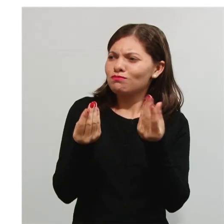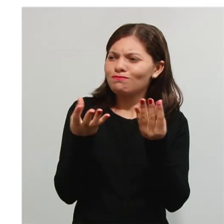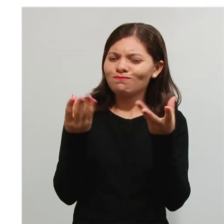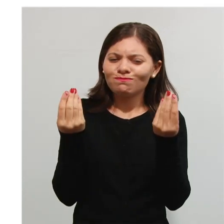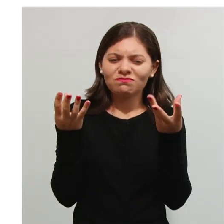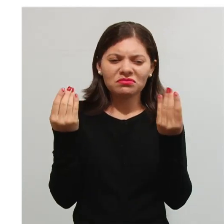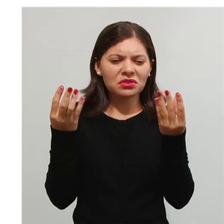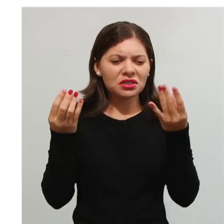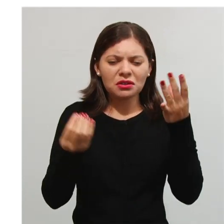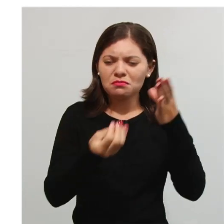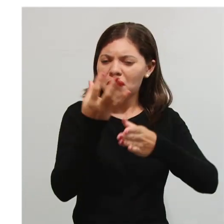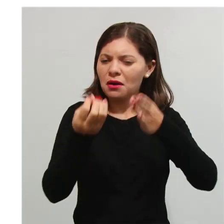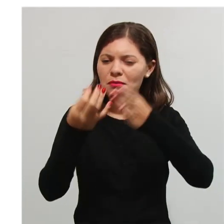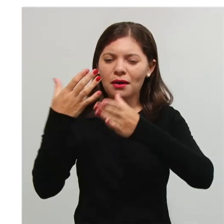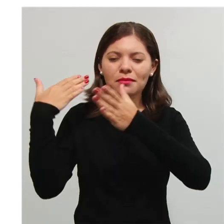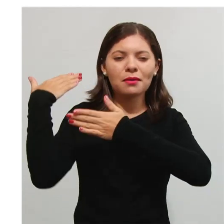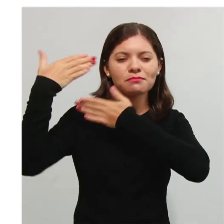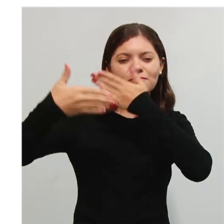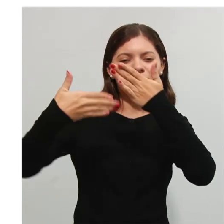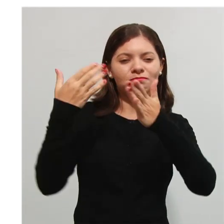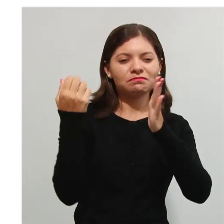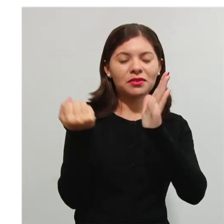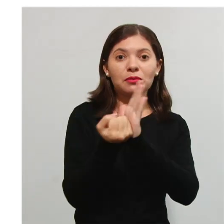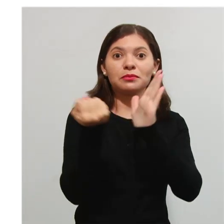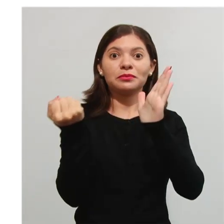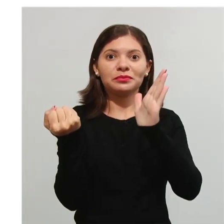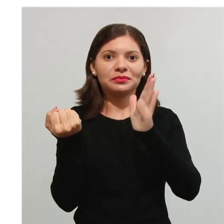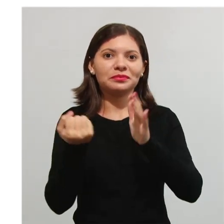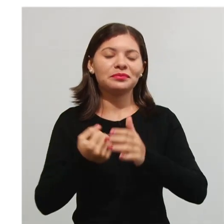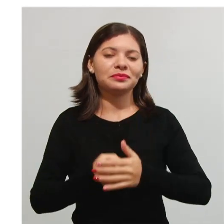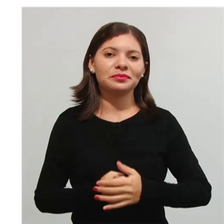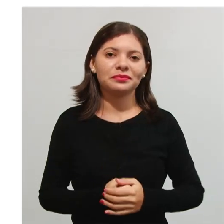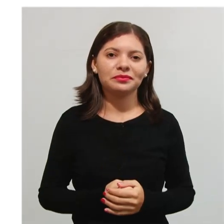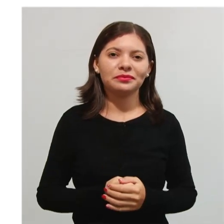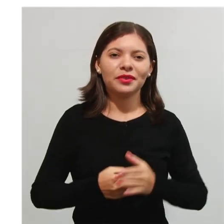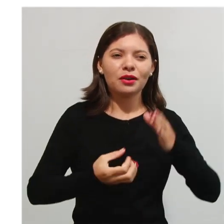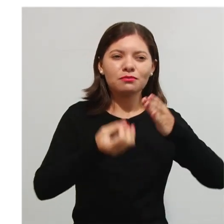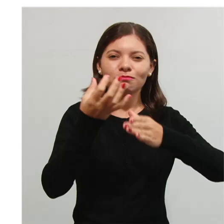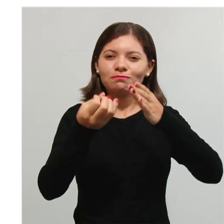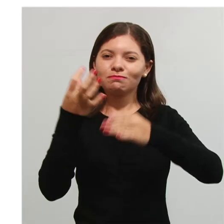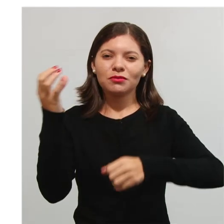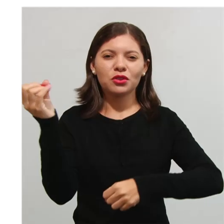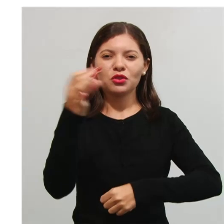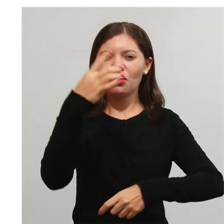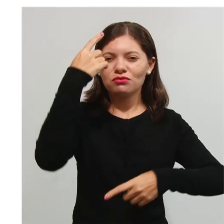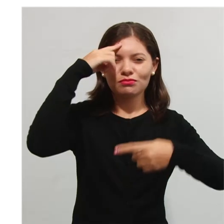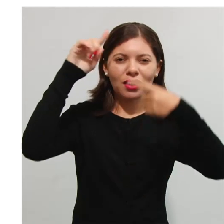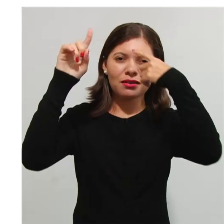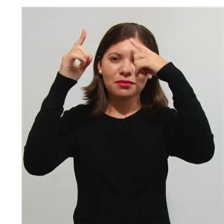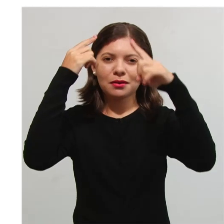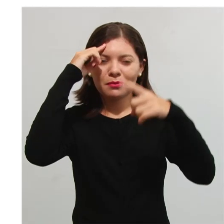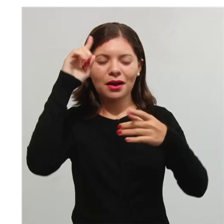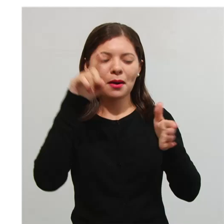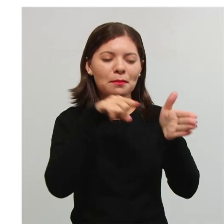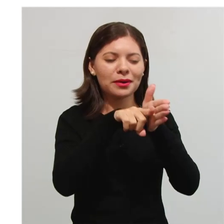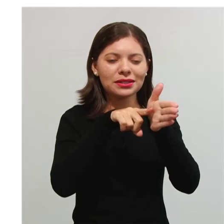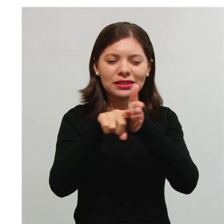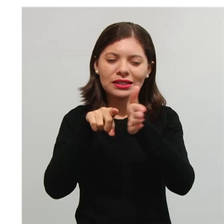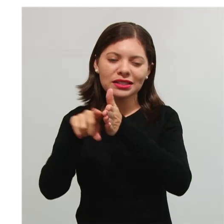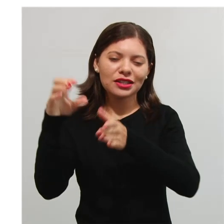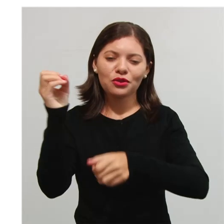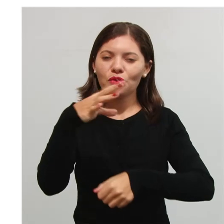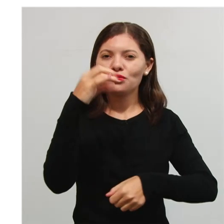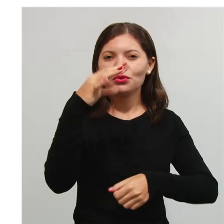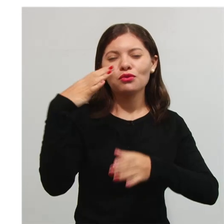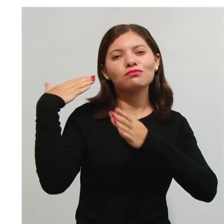outras coisas que marcaram a época, né? Que foram aí descobertas, invenções, pesquisas, inovações